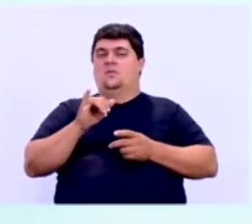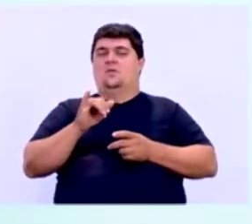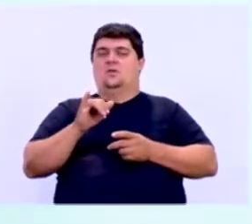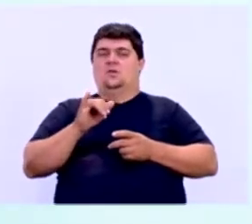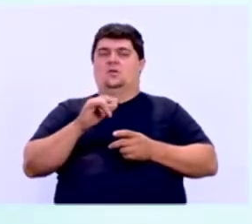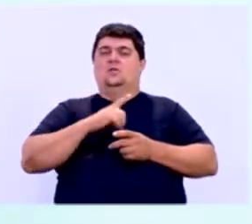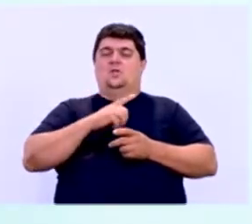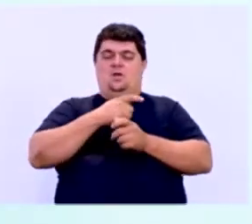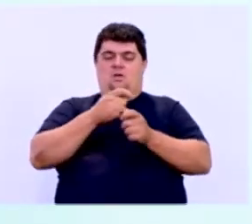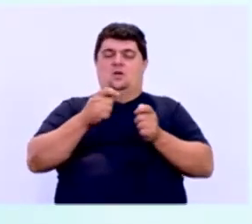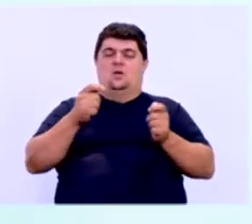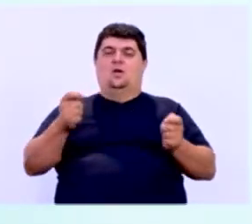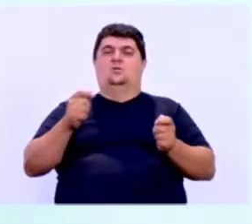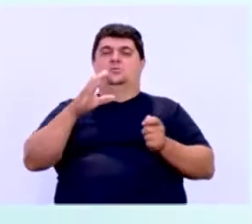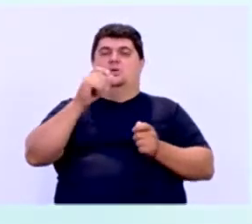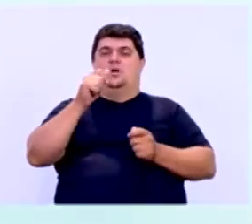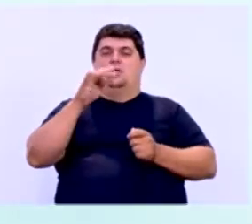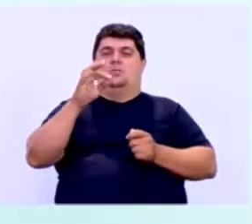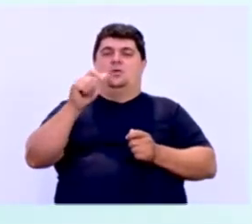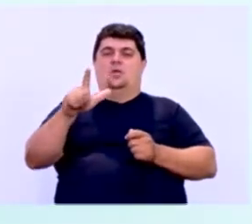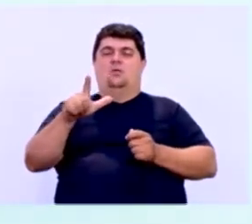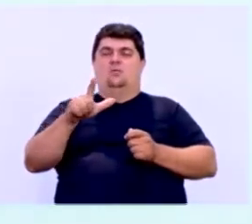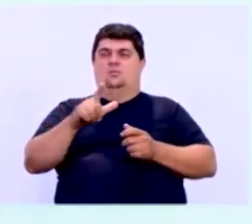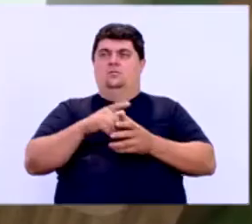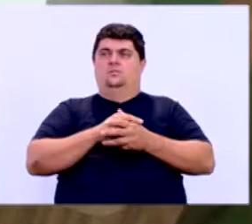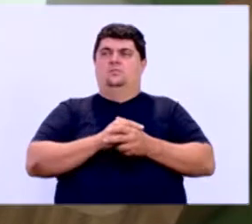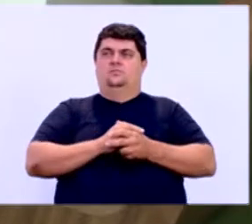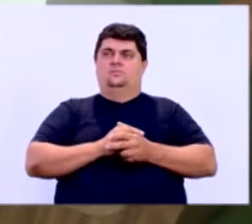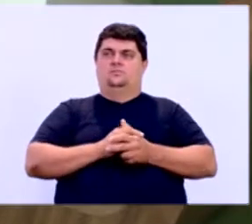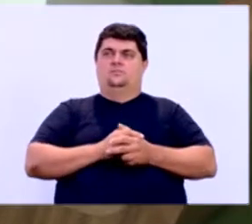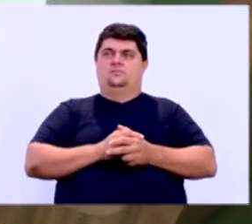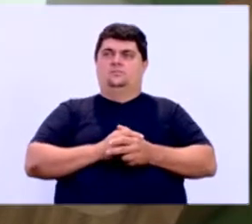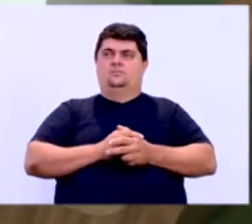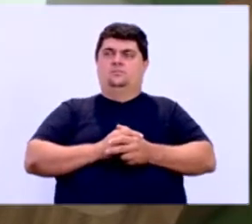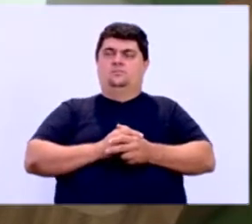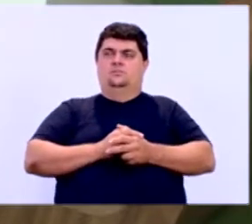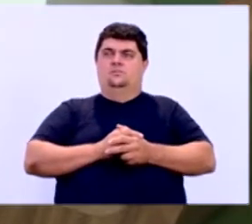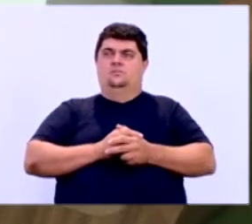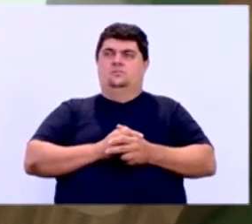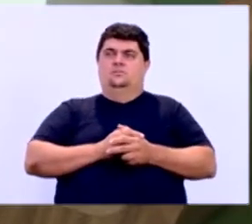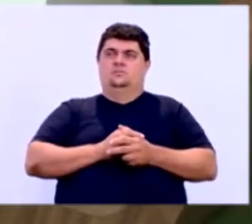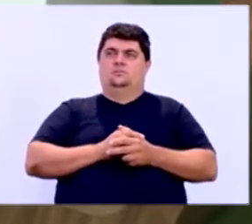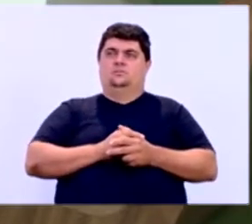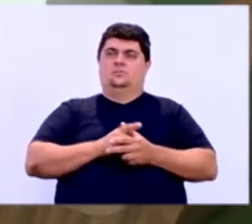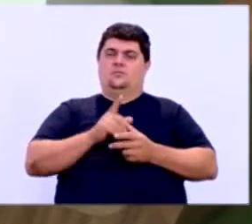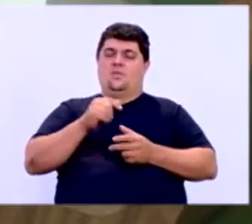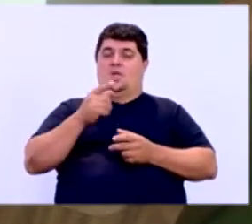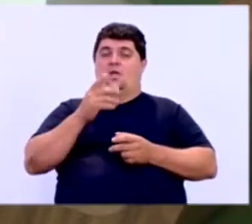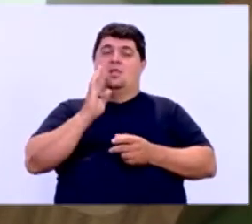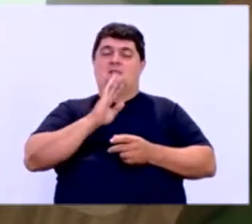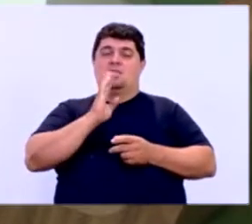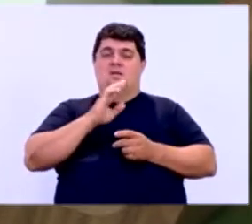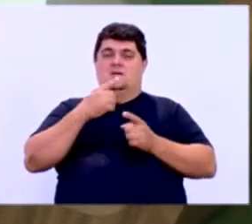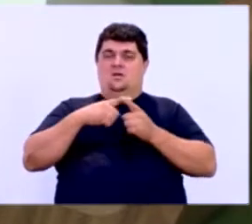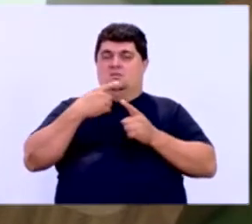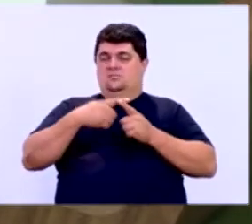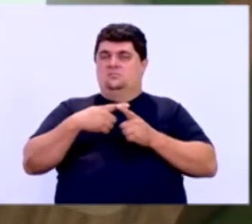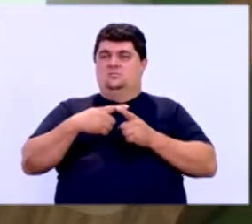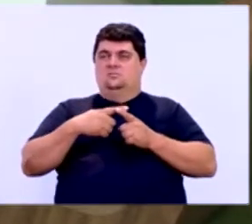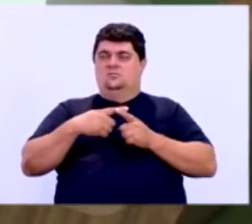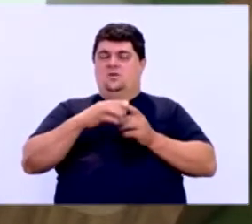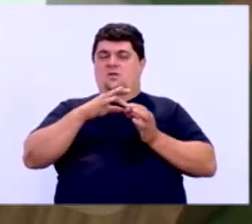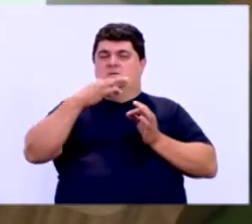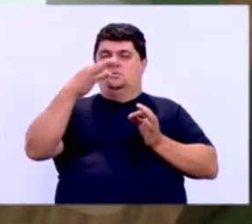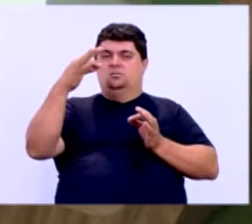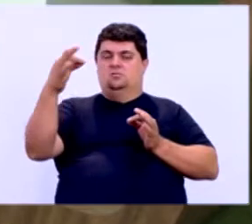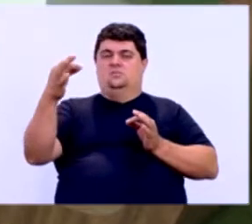um gasto de capital, né, professor Igor? Muito bacana esse financiamento, esse conceito de financiamento a longo